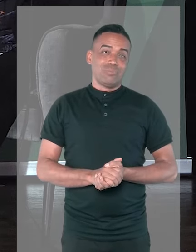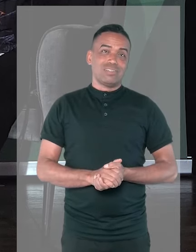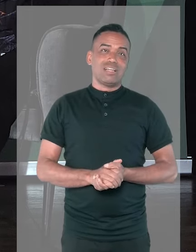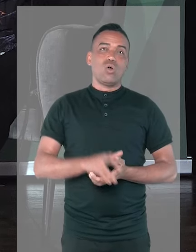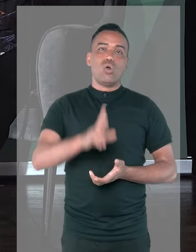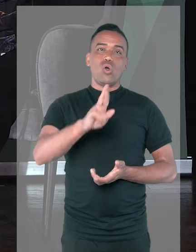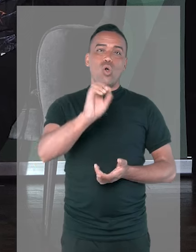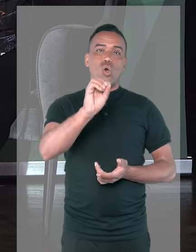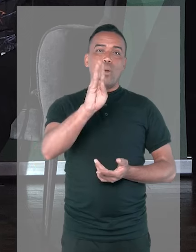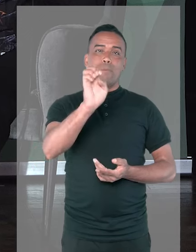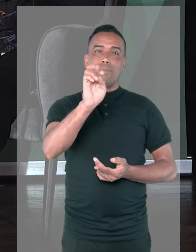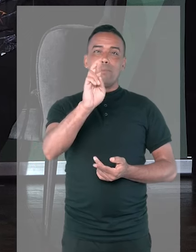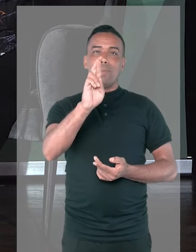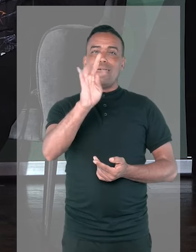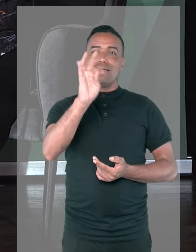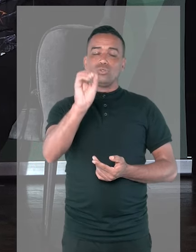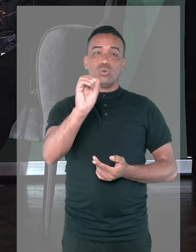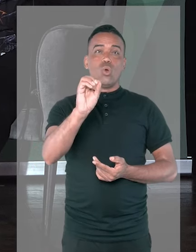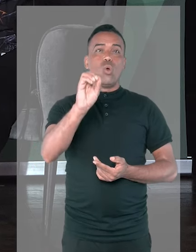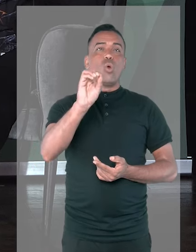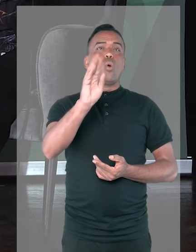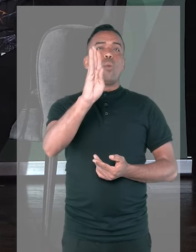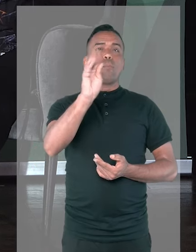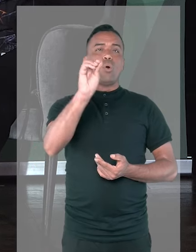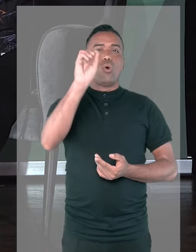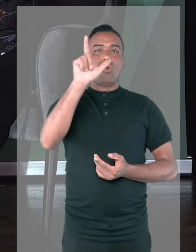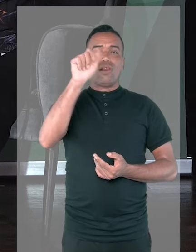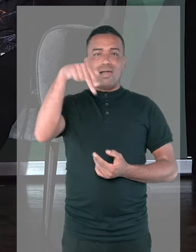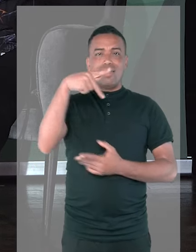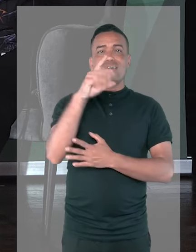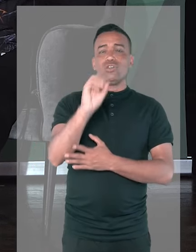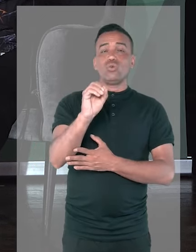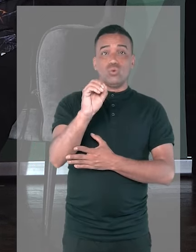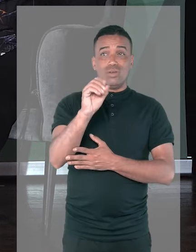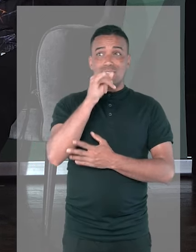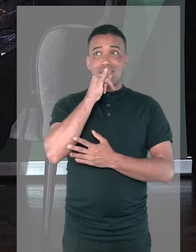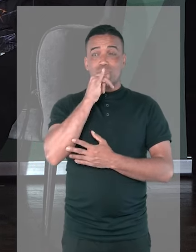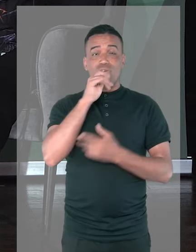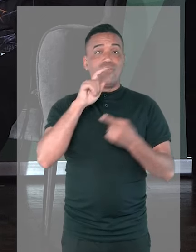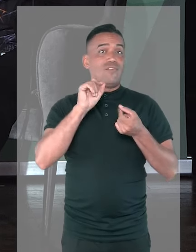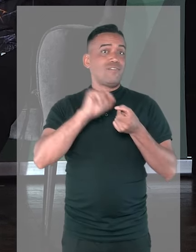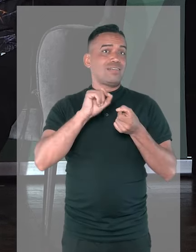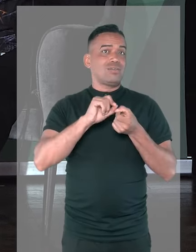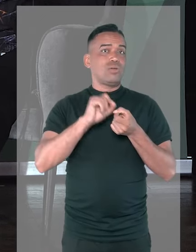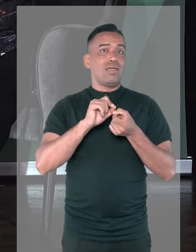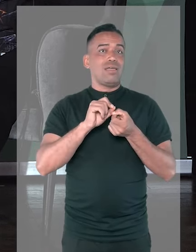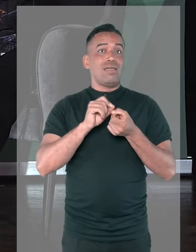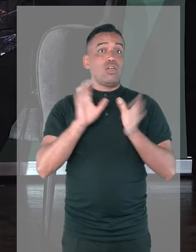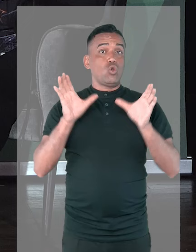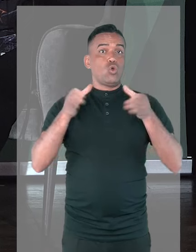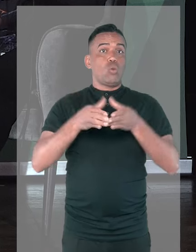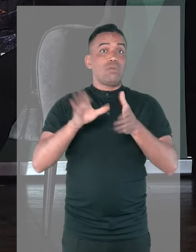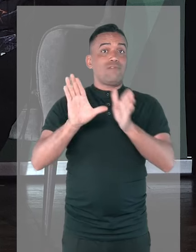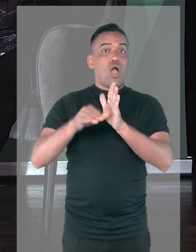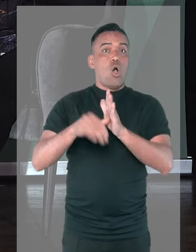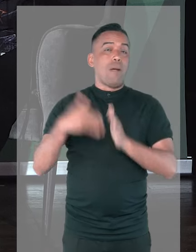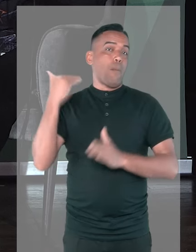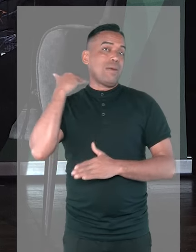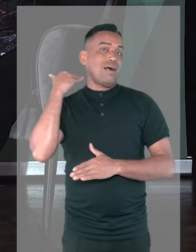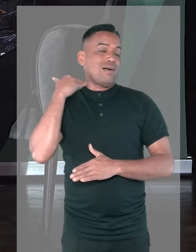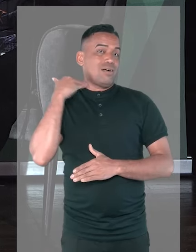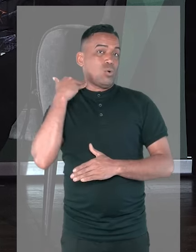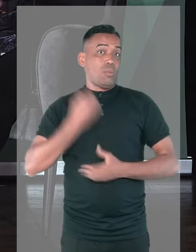Bolanho dizia, né, que se ele fosse montar uma quadrilha para assaltar bancos, ele faria uma quadrilha de poetas. Ia dar errado,